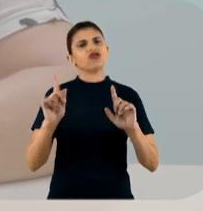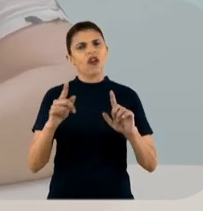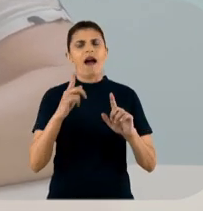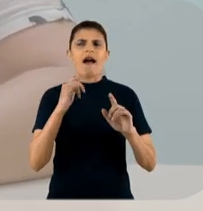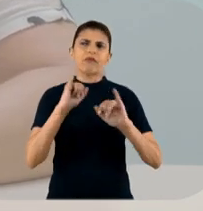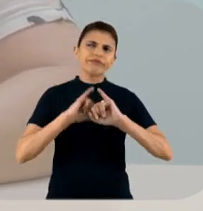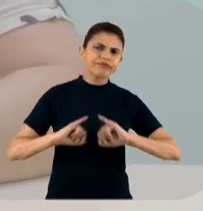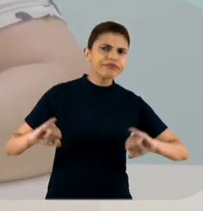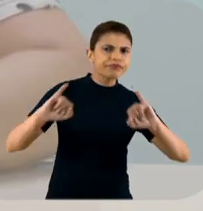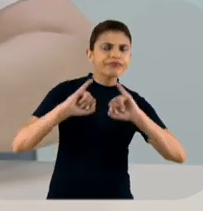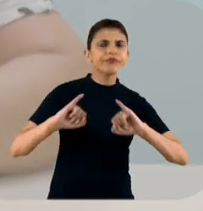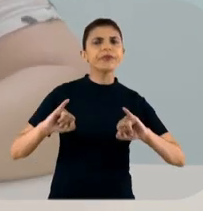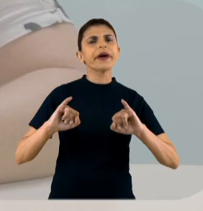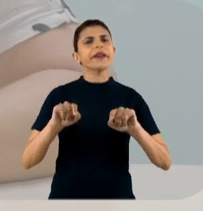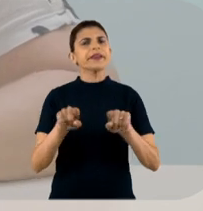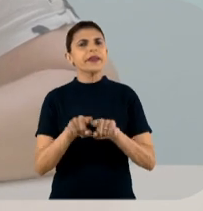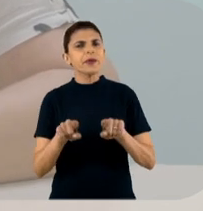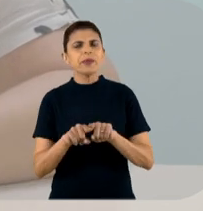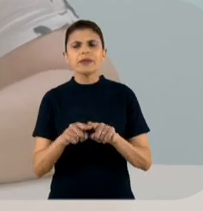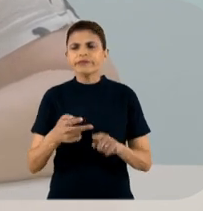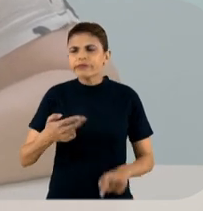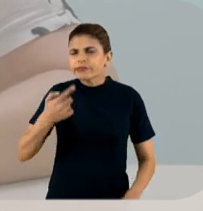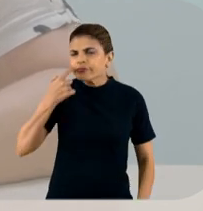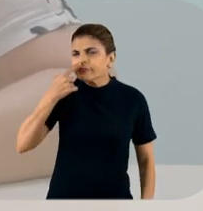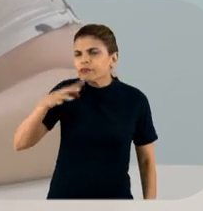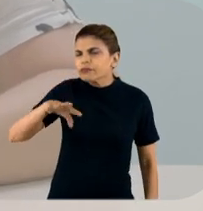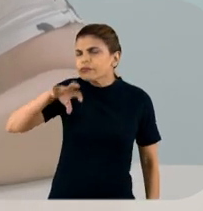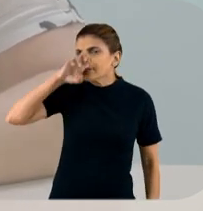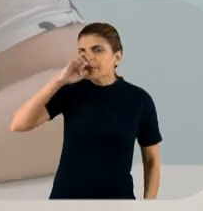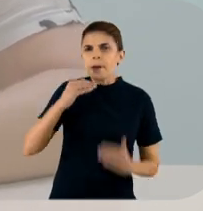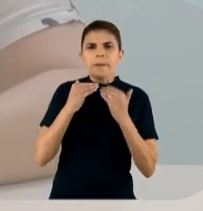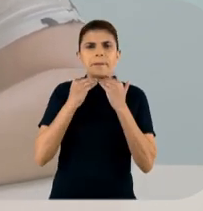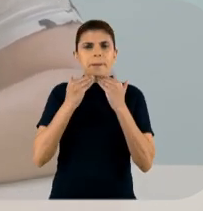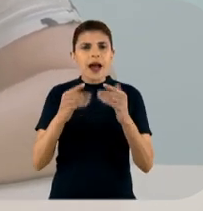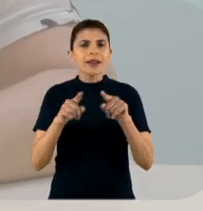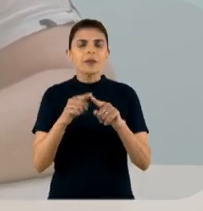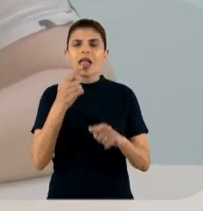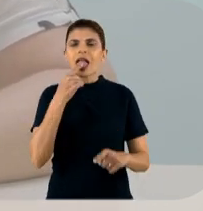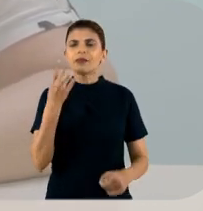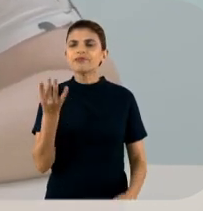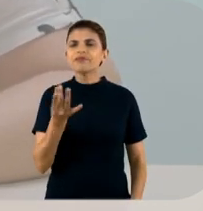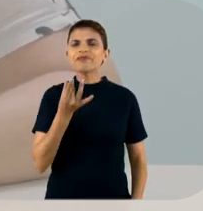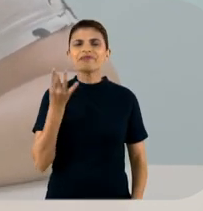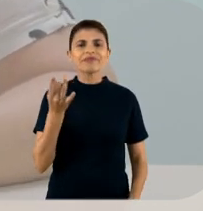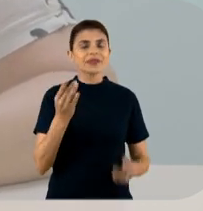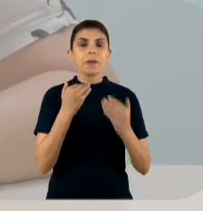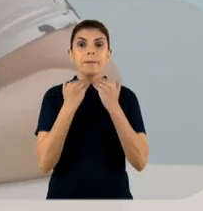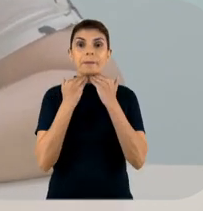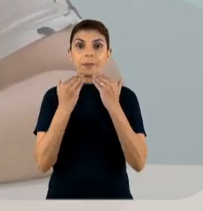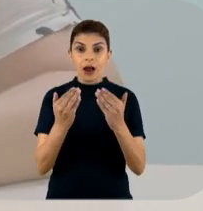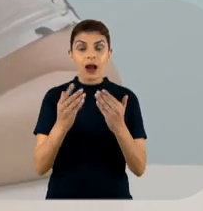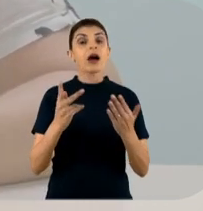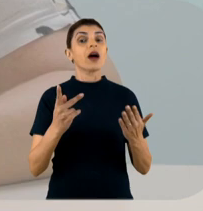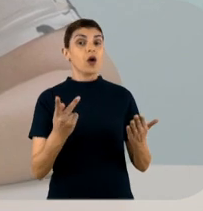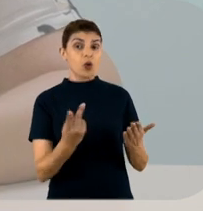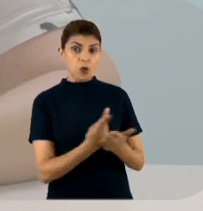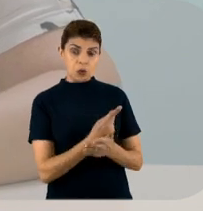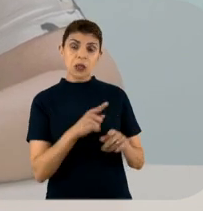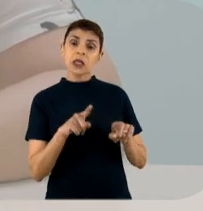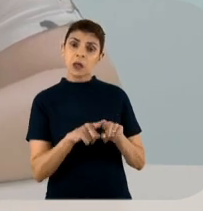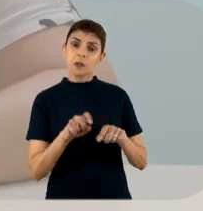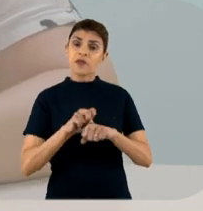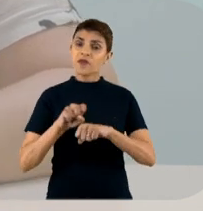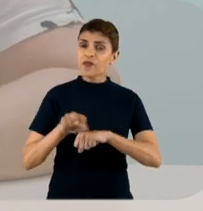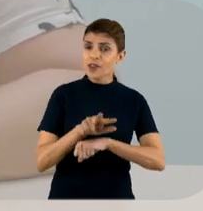comentado que é a perda do olfato que que a gente chama de anosmia perda do paladar na verdade também acontece no